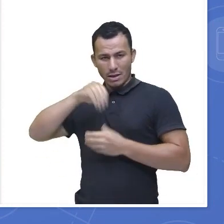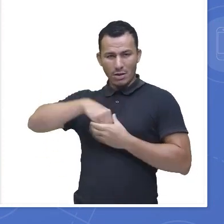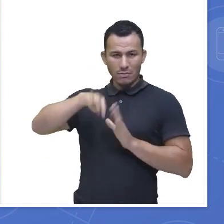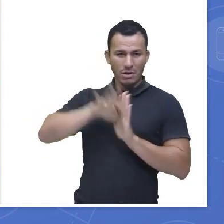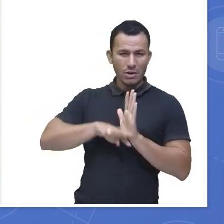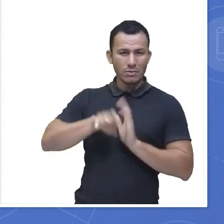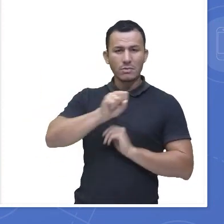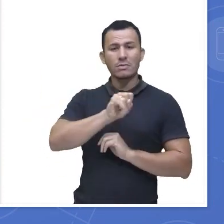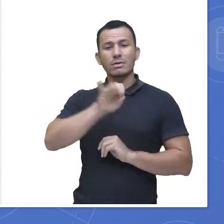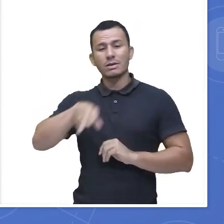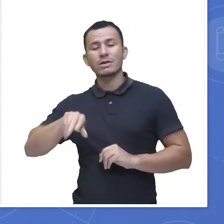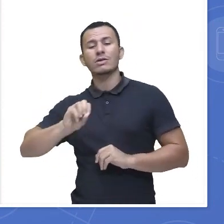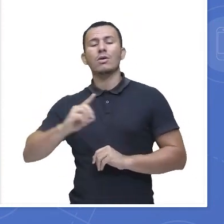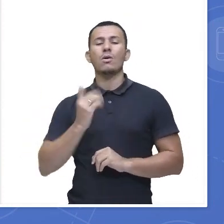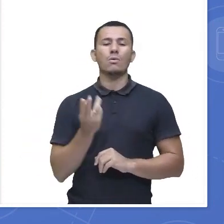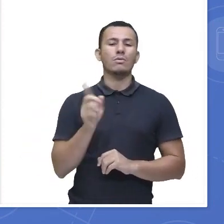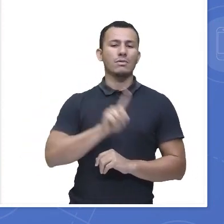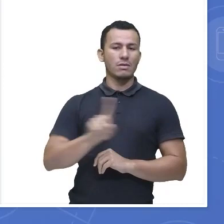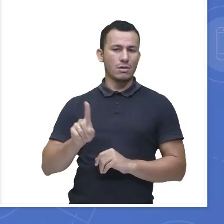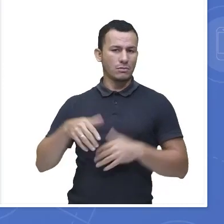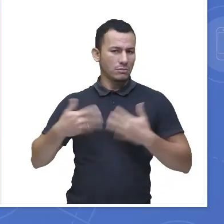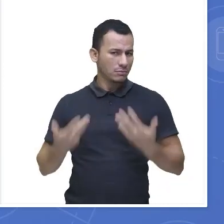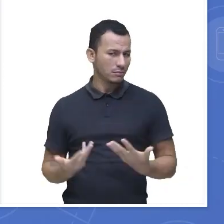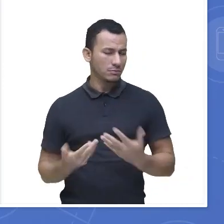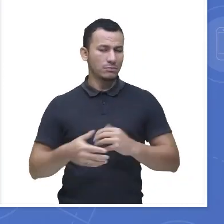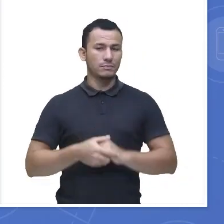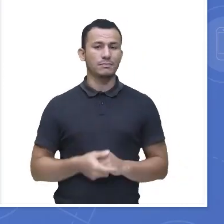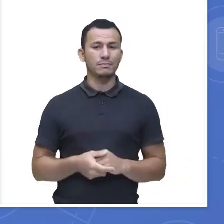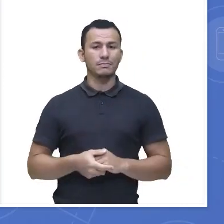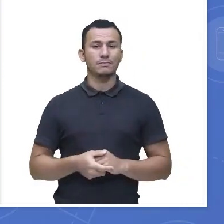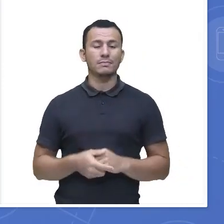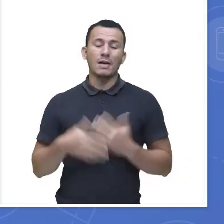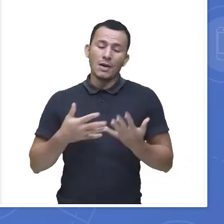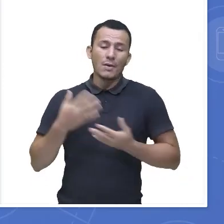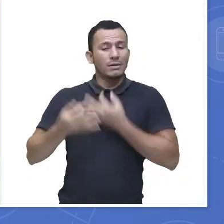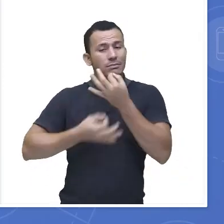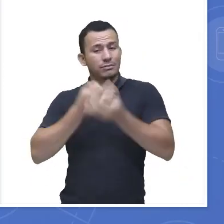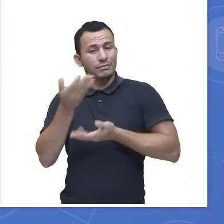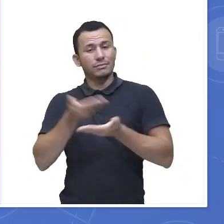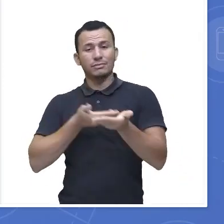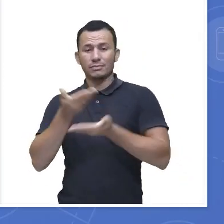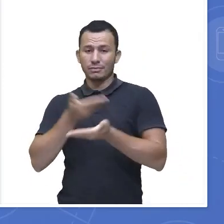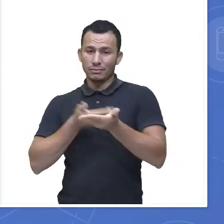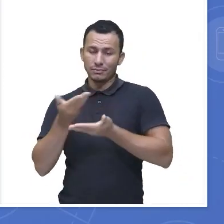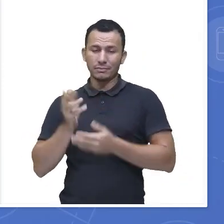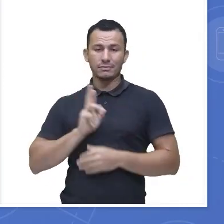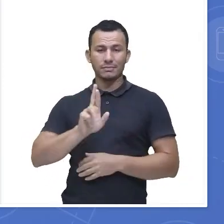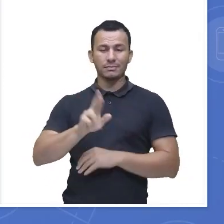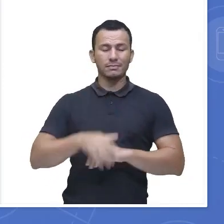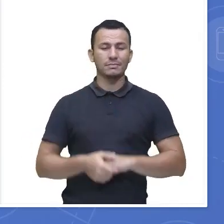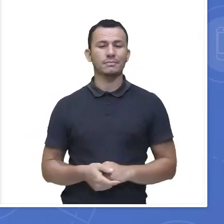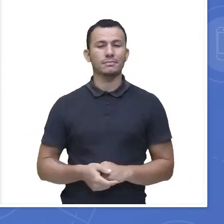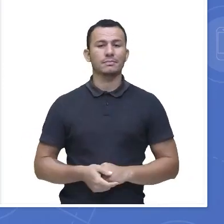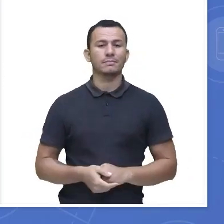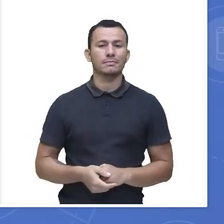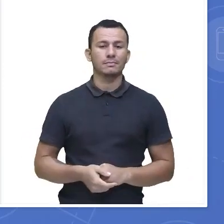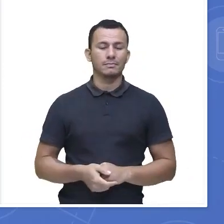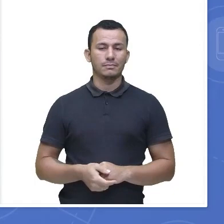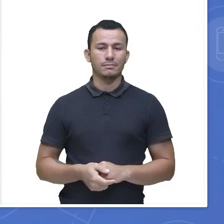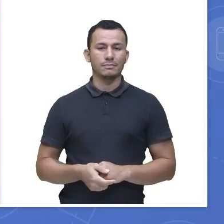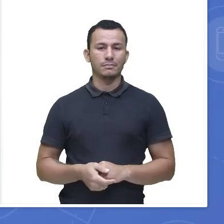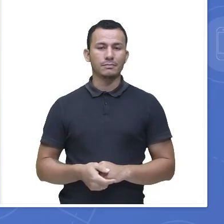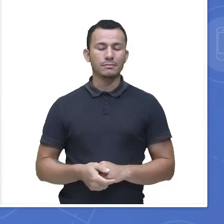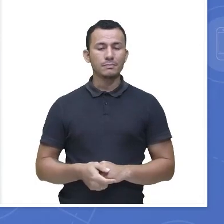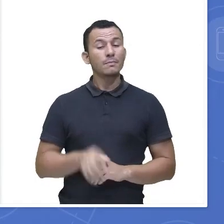ou não? Por que emprega? Vamos para, então, comentar, não é? A nossa resposta. Olha, você viu que